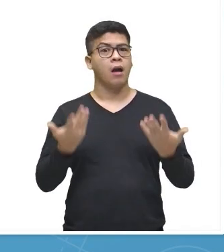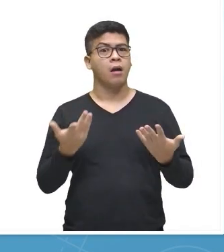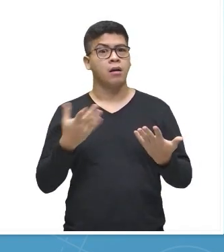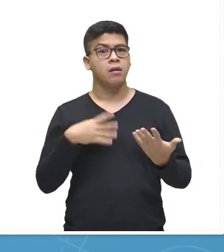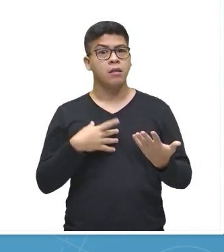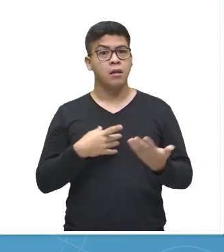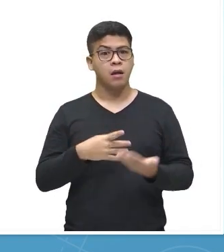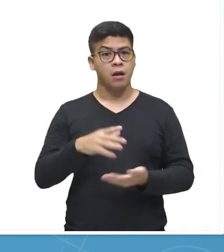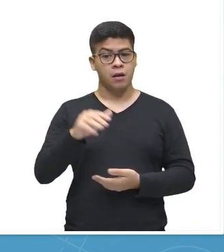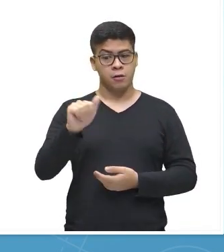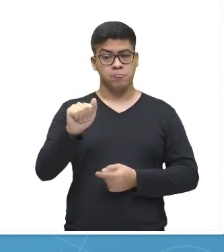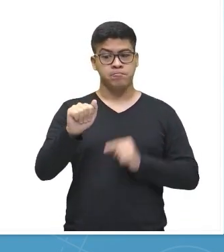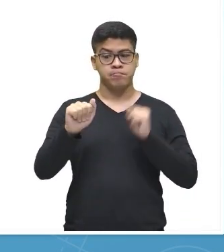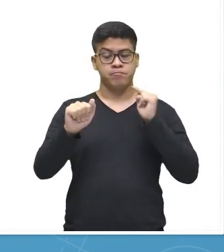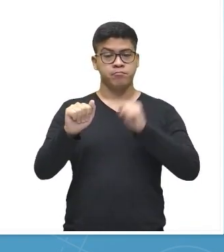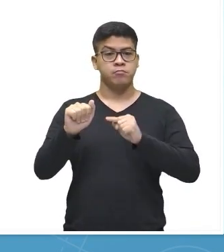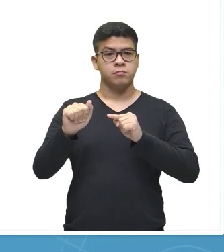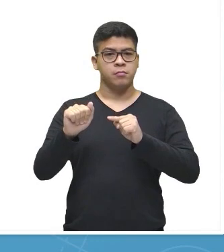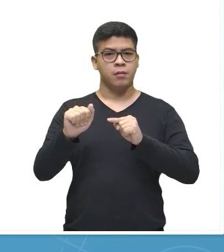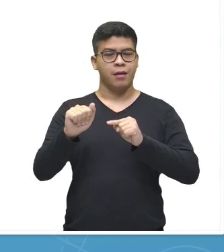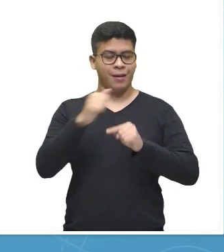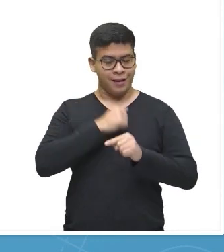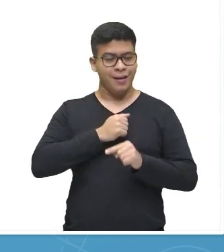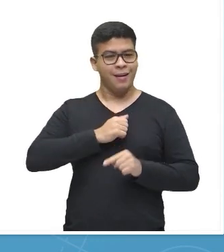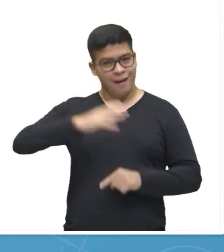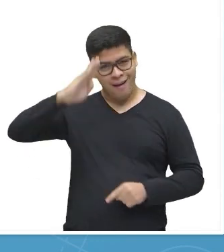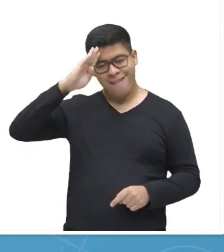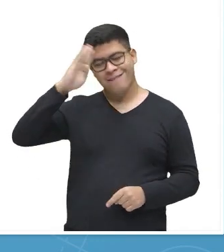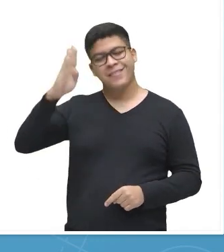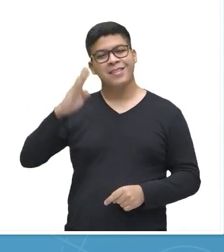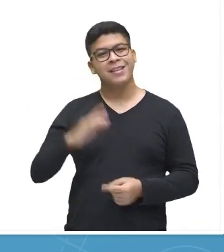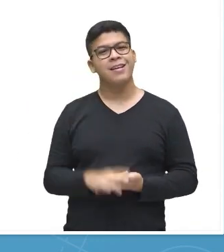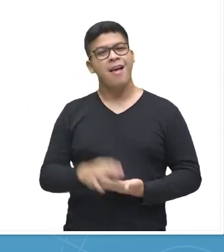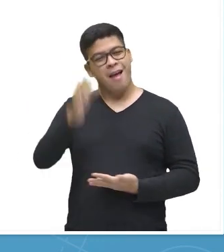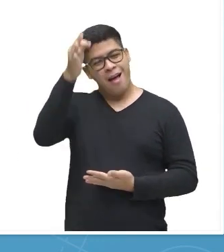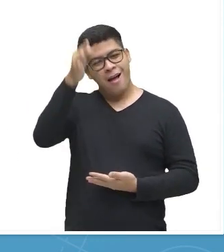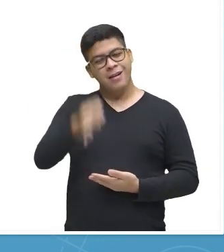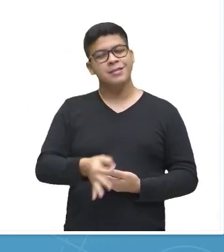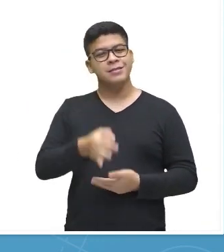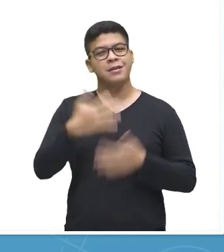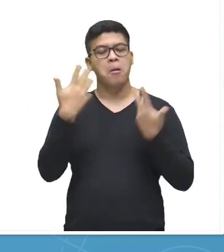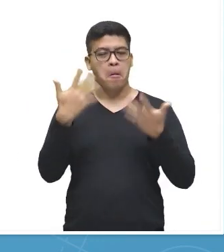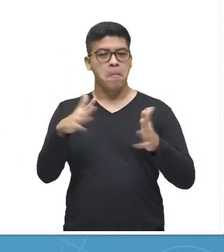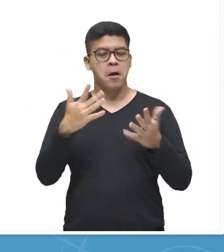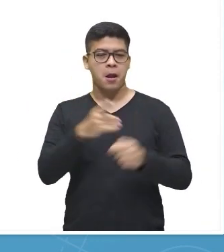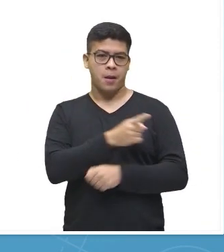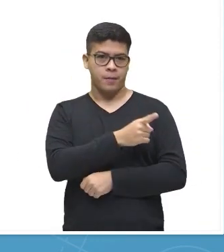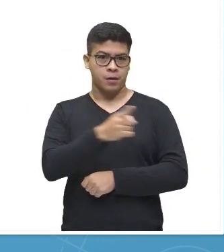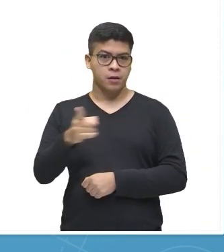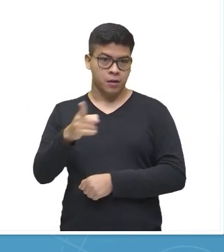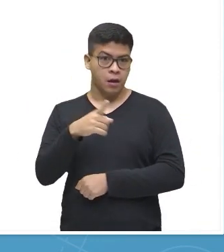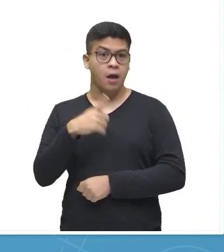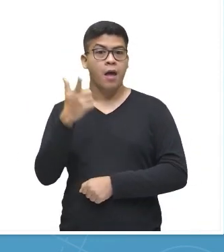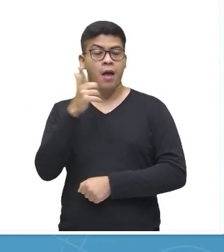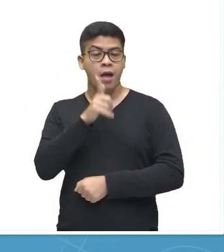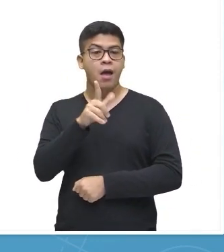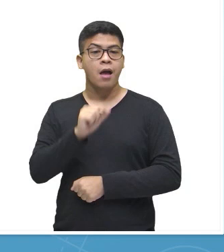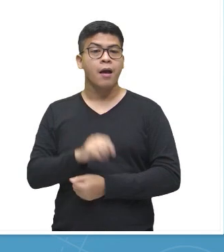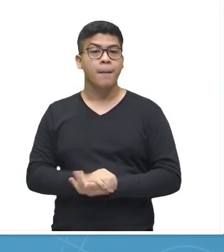para a letra A. Eureka! Quem colocou A acertou. Se refere